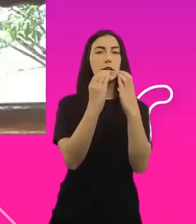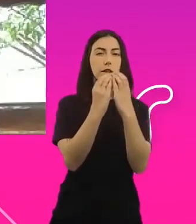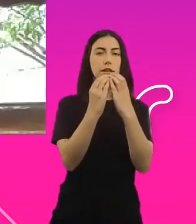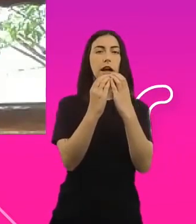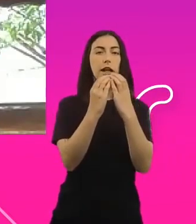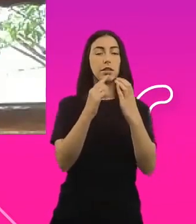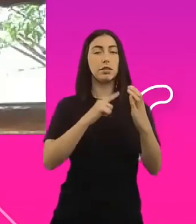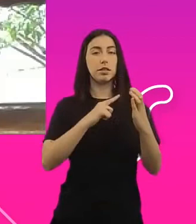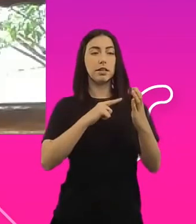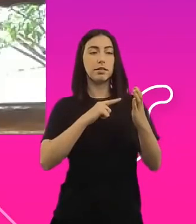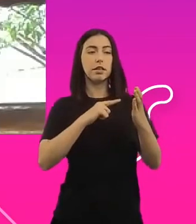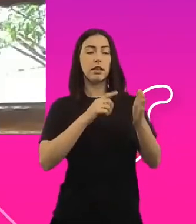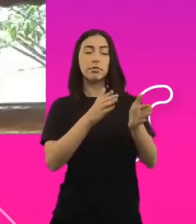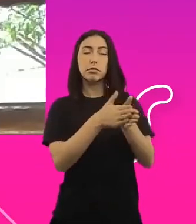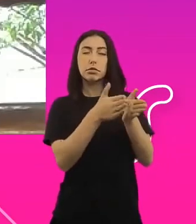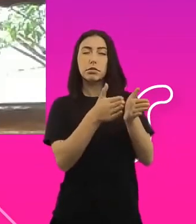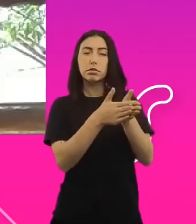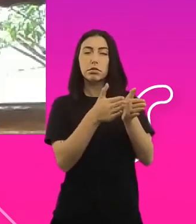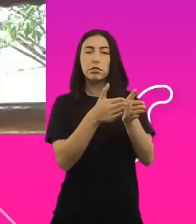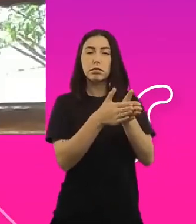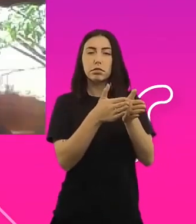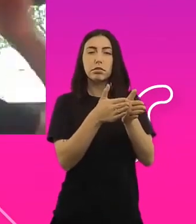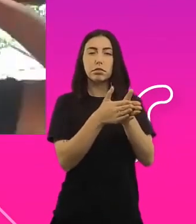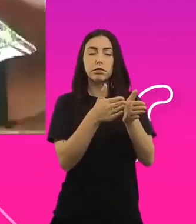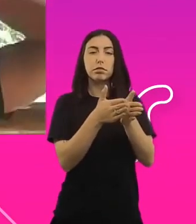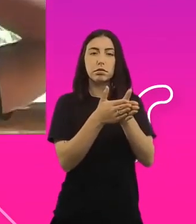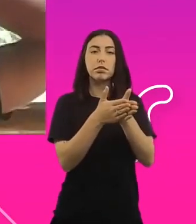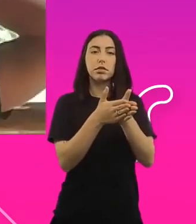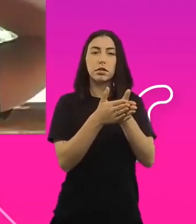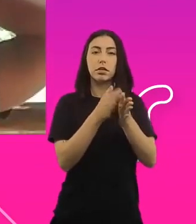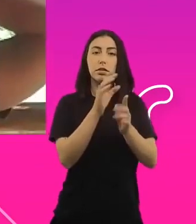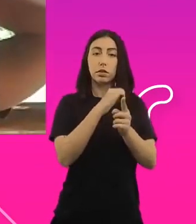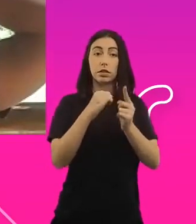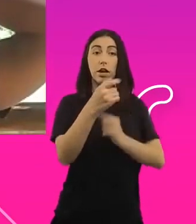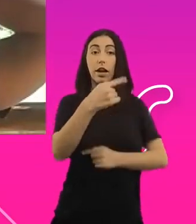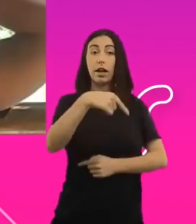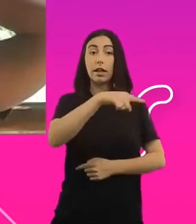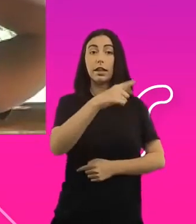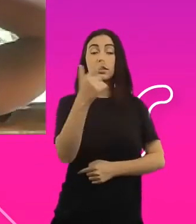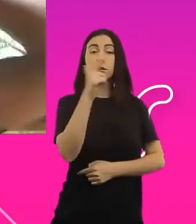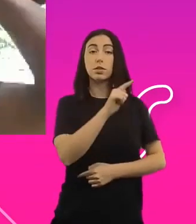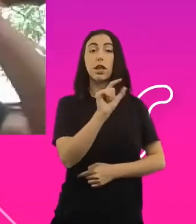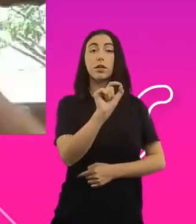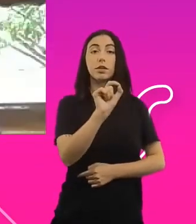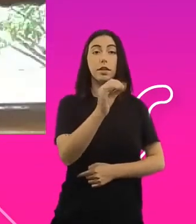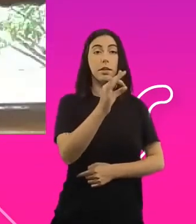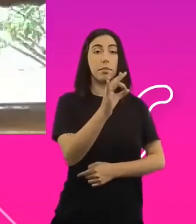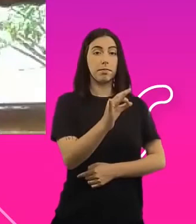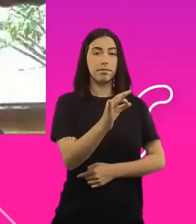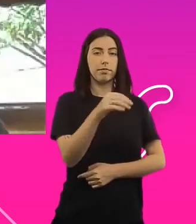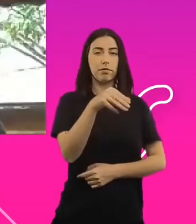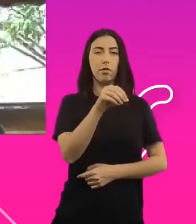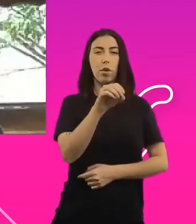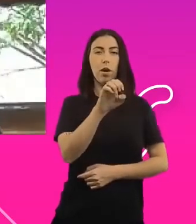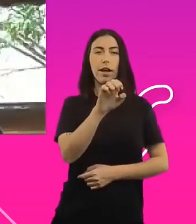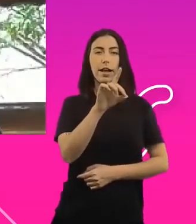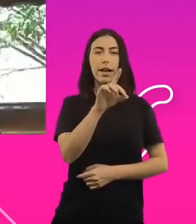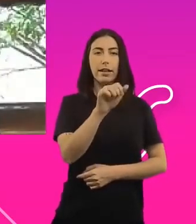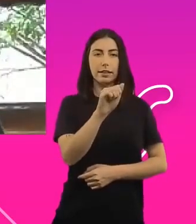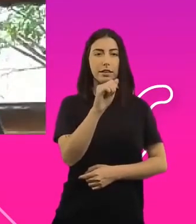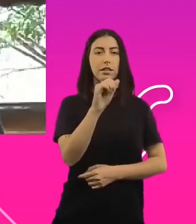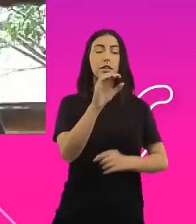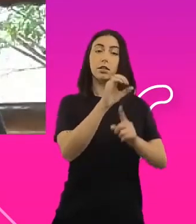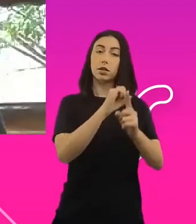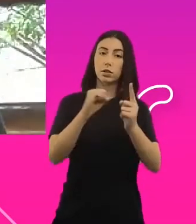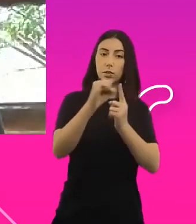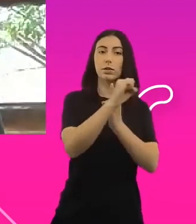contas abertas, né, contas digitais, e recebem moedas sociais. Com a criação de uma moeda social, gente, a gente